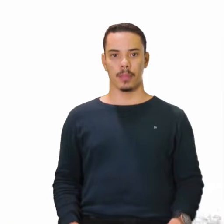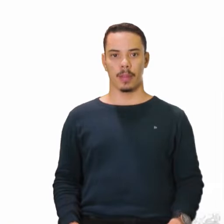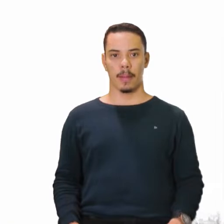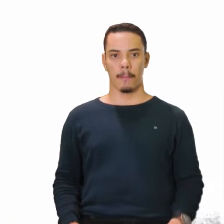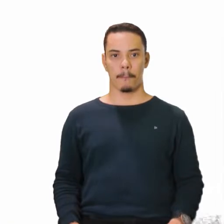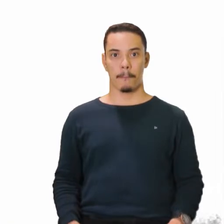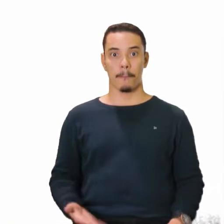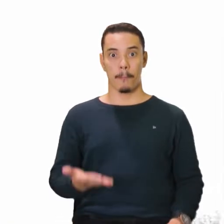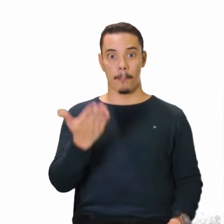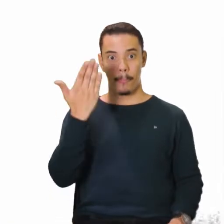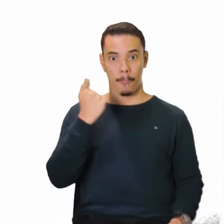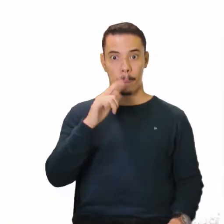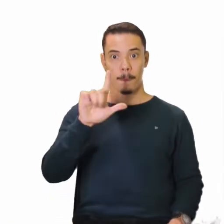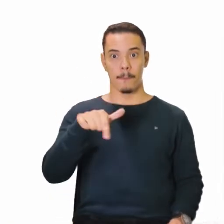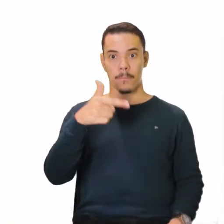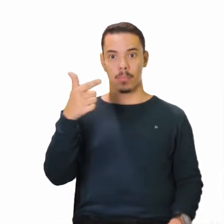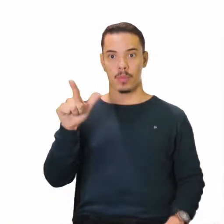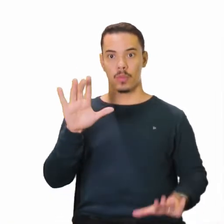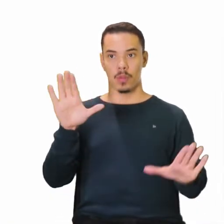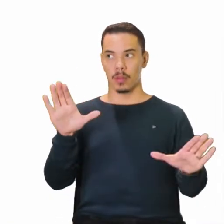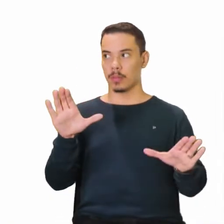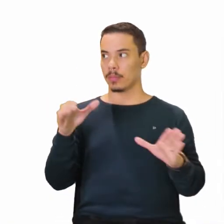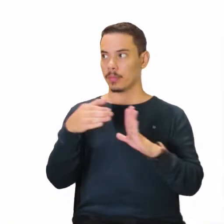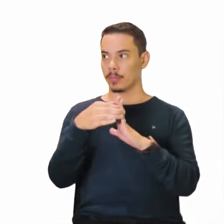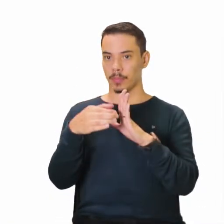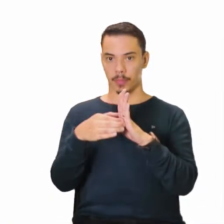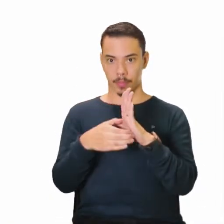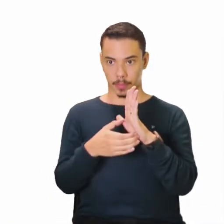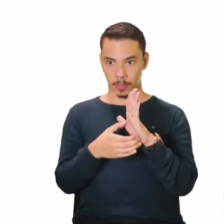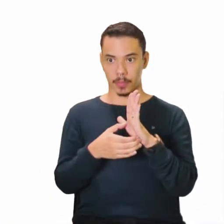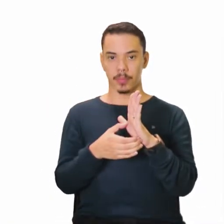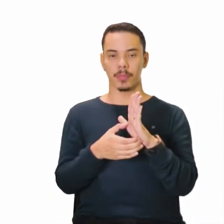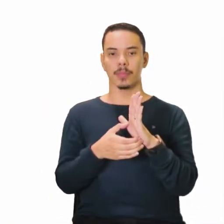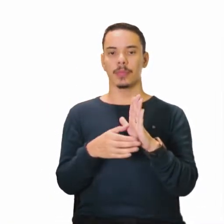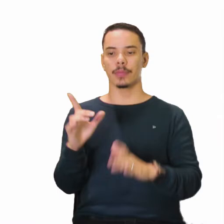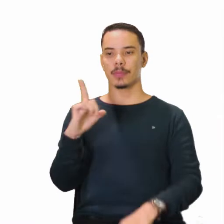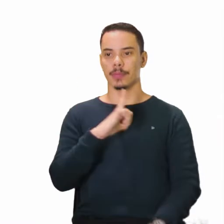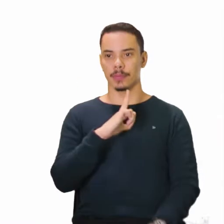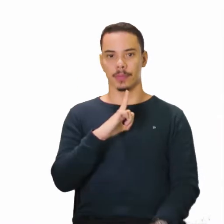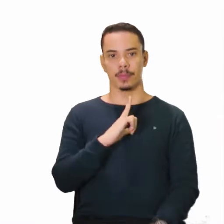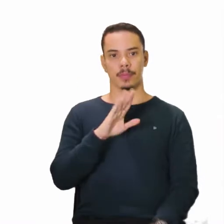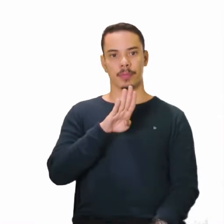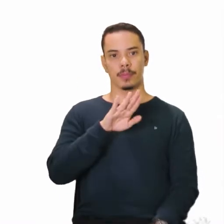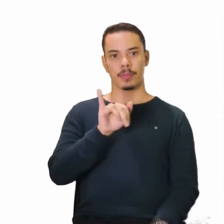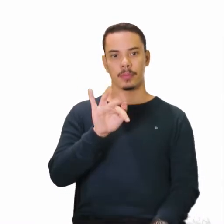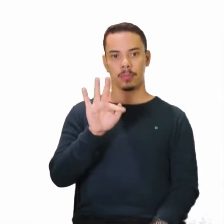Beleza, vamos para outra classificação? Chegando no pedaço